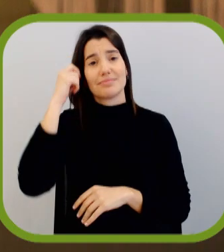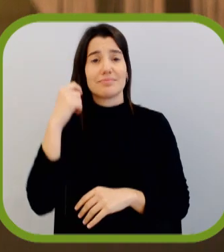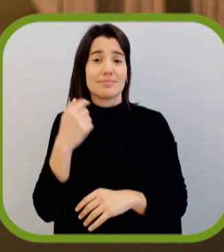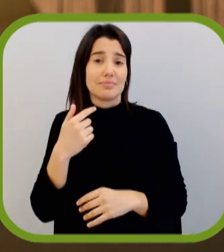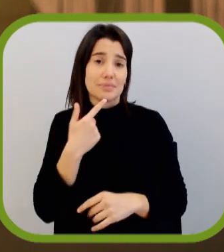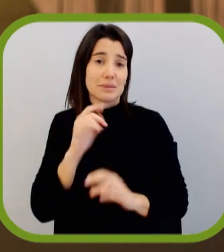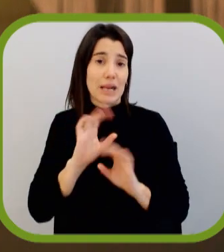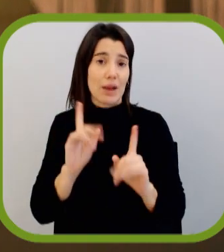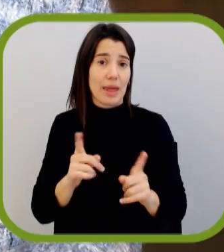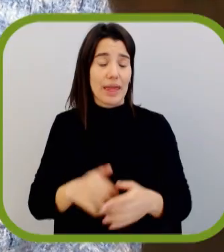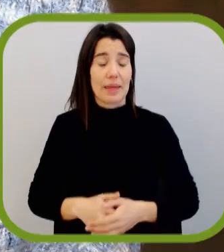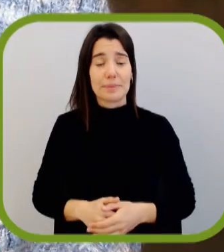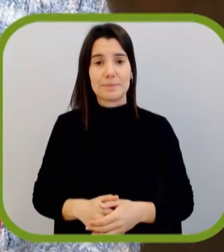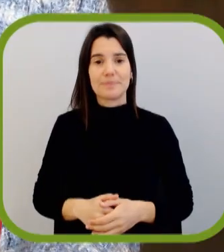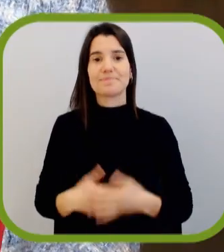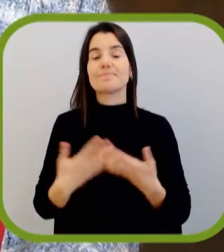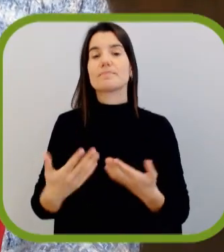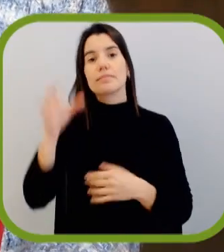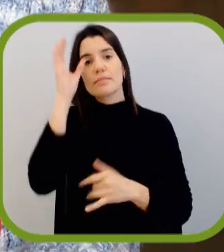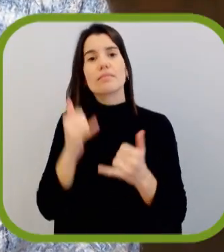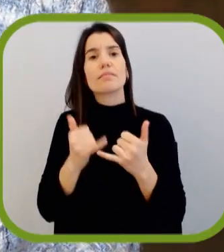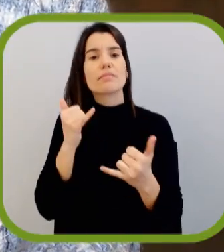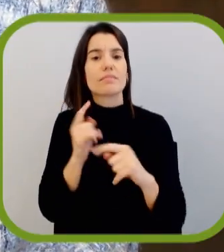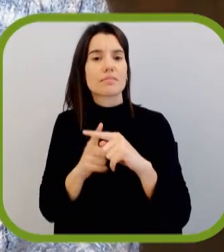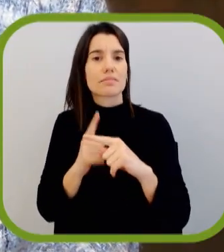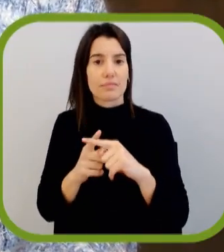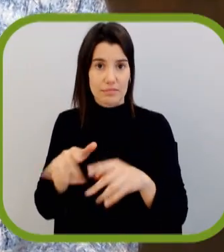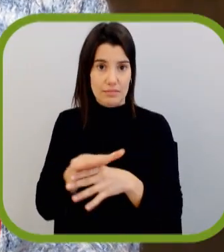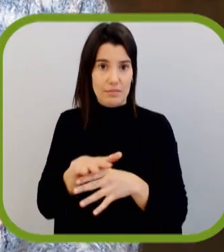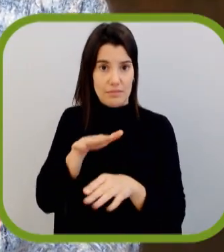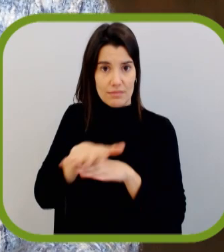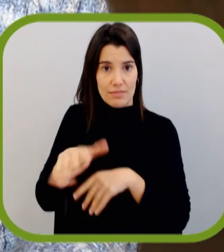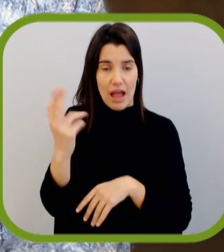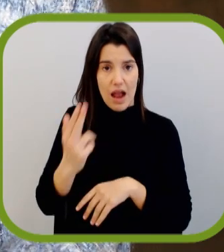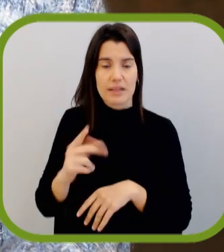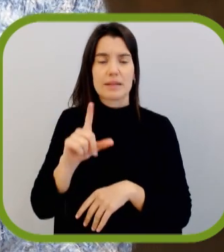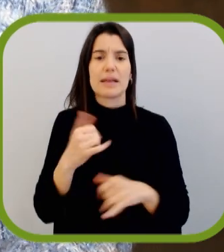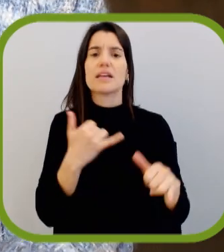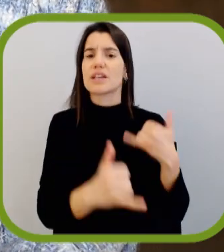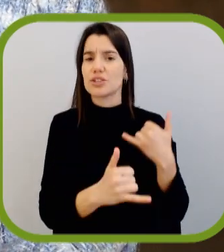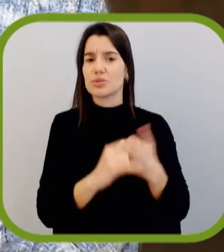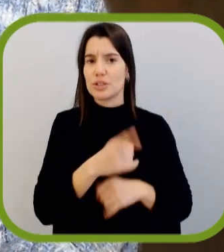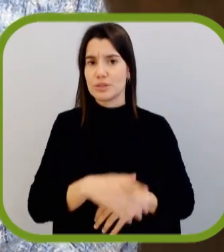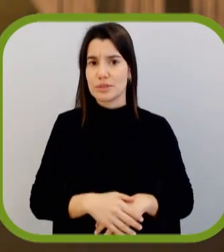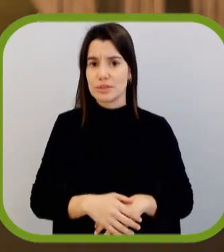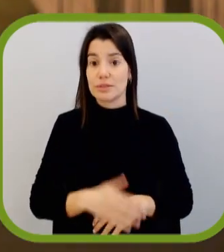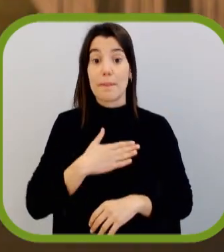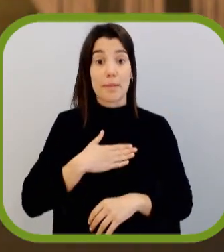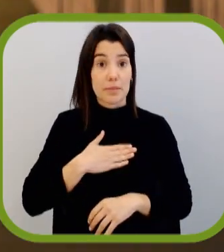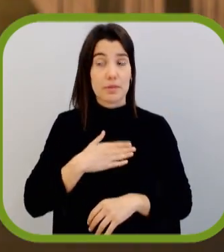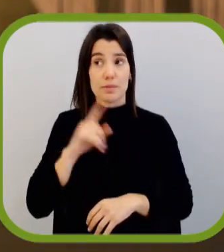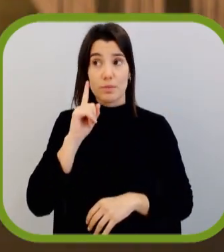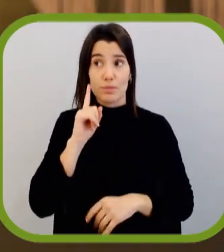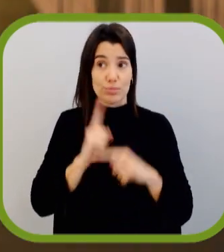que isso parece-me evidente. Quais é que são os benefícios da inteligência artificial na arte e quais é que são os seus riscos? Para mim, o